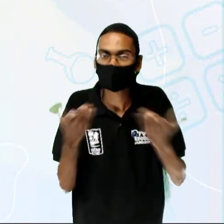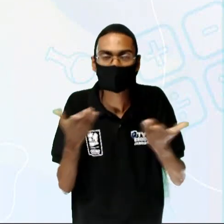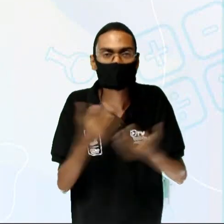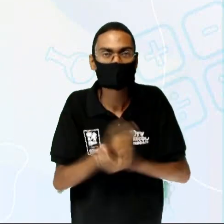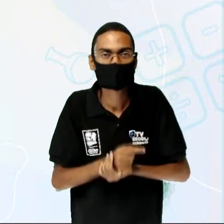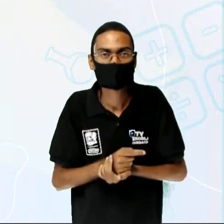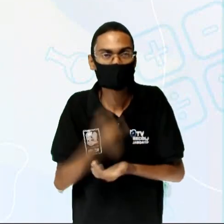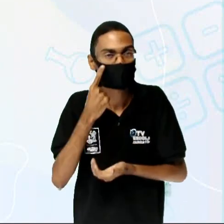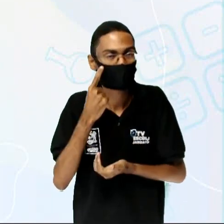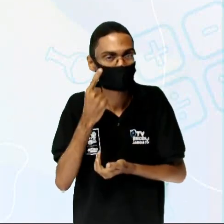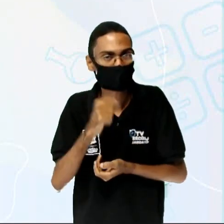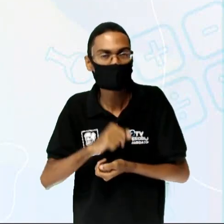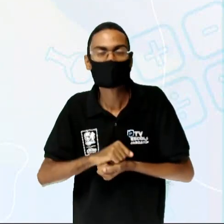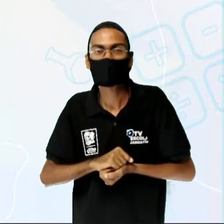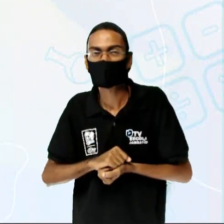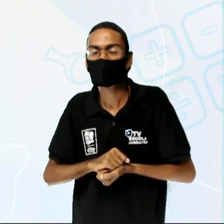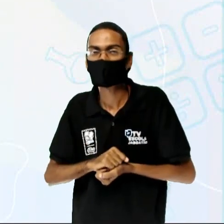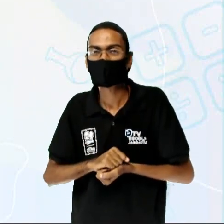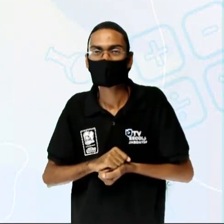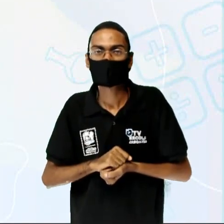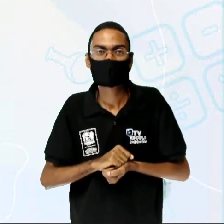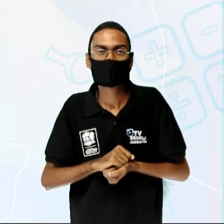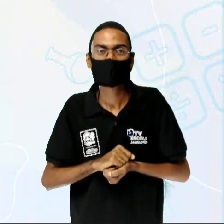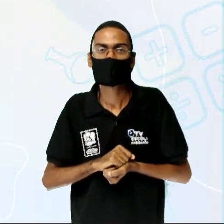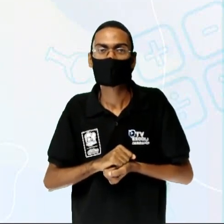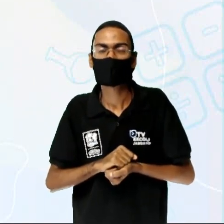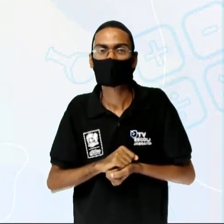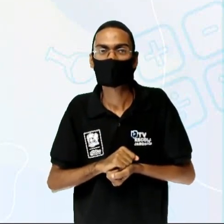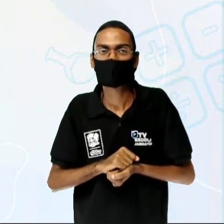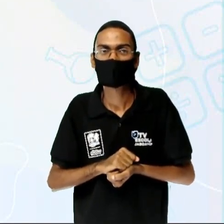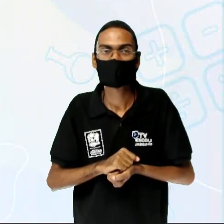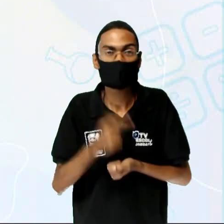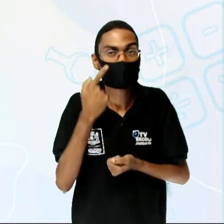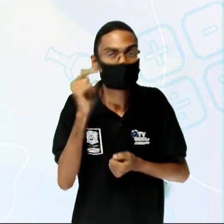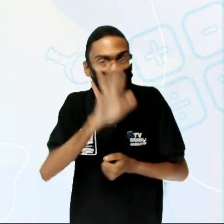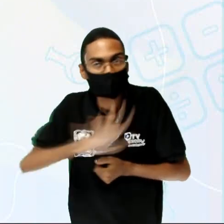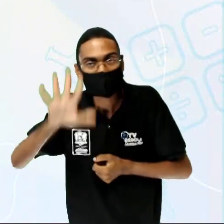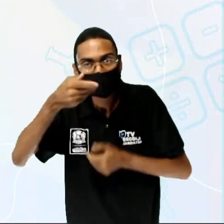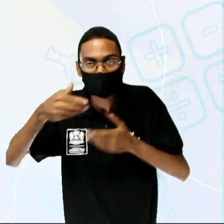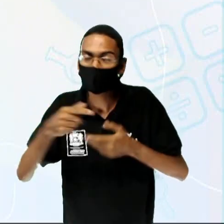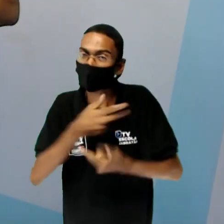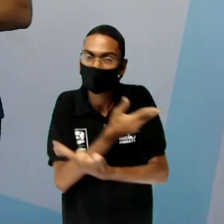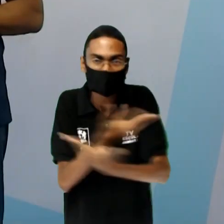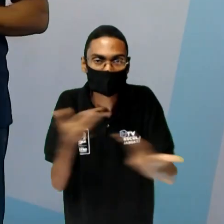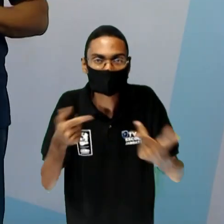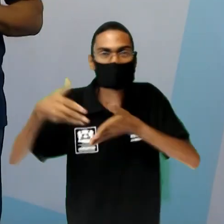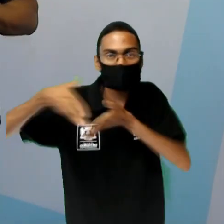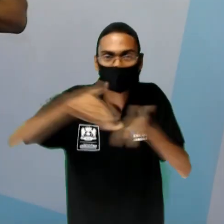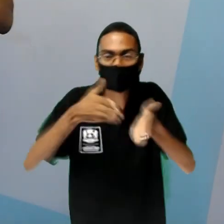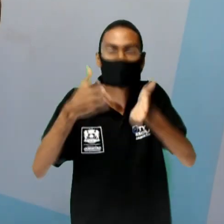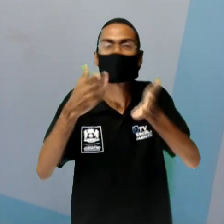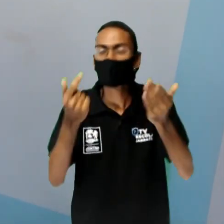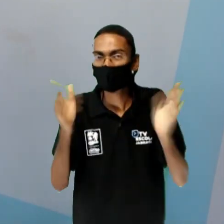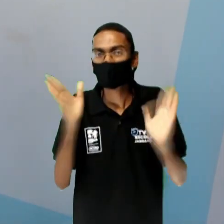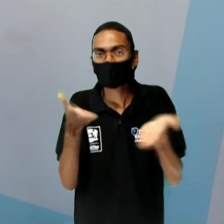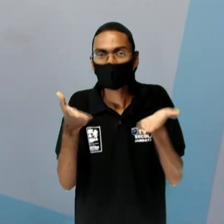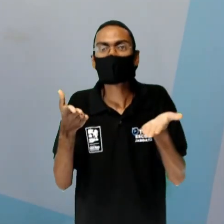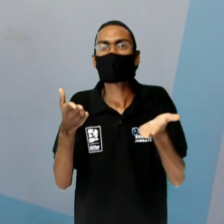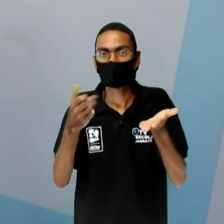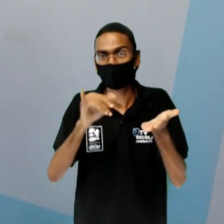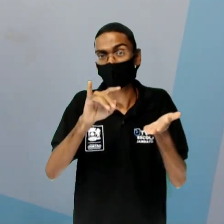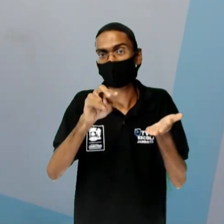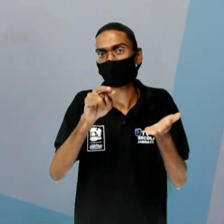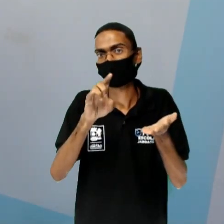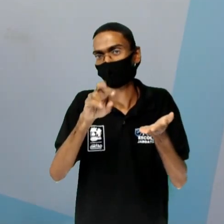o Huanghe, Mekong, Tigres e Eufrates. São diversos rios, né? Faz parte da hidrografia do continente